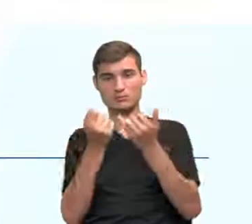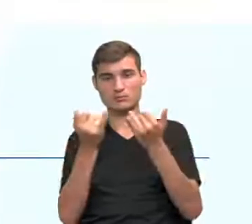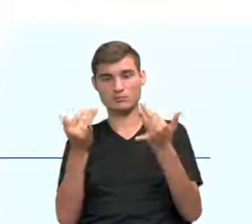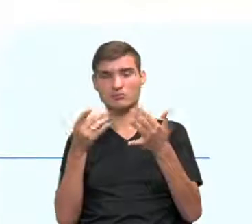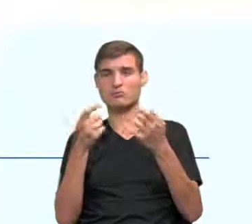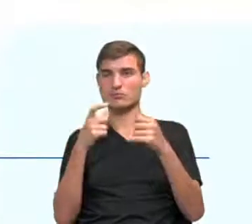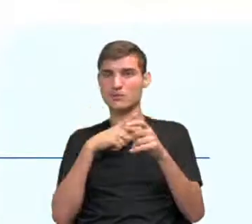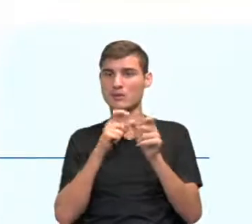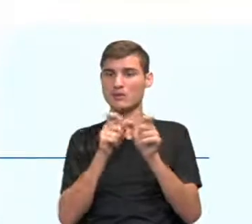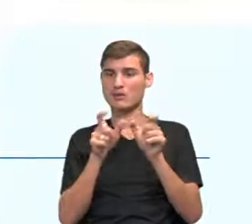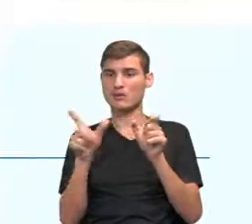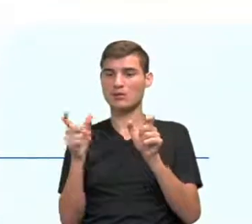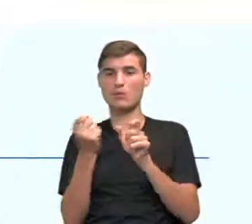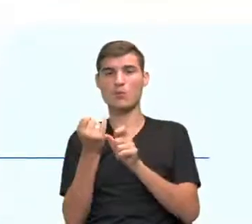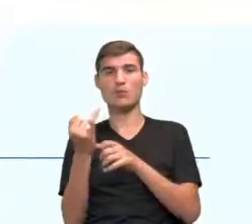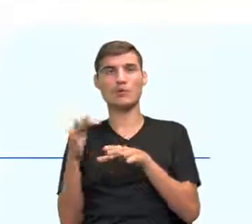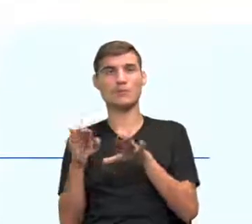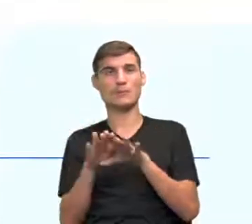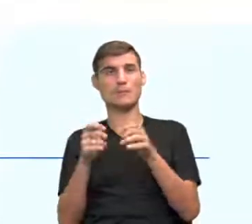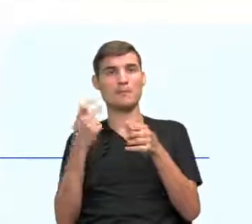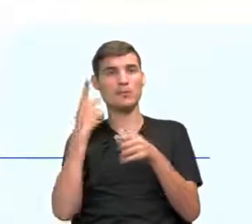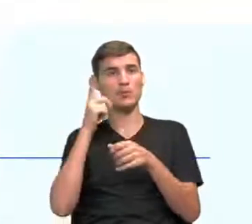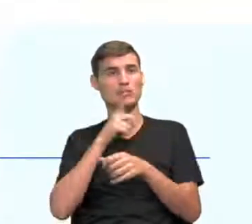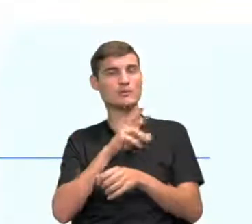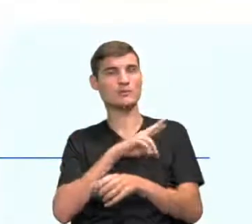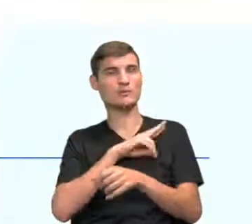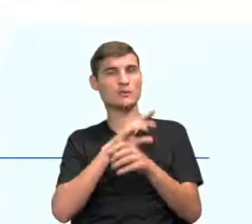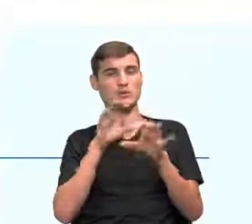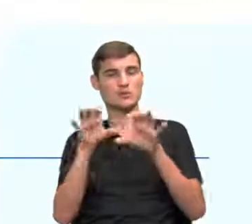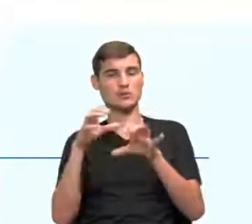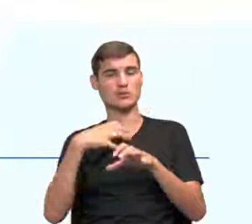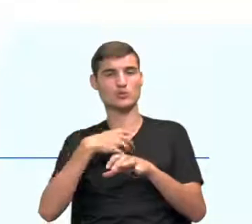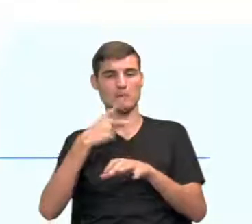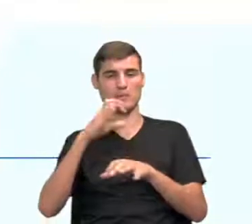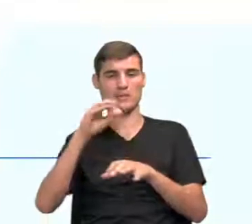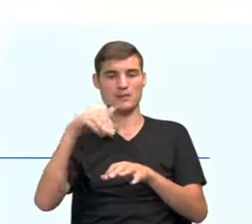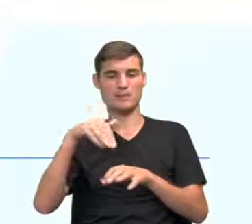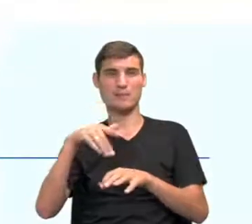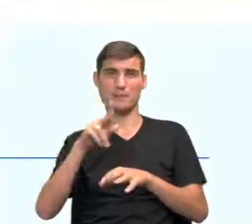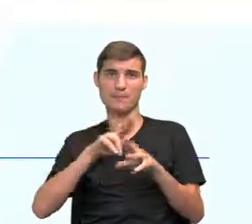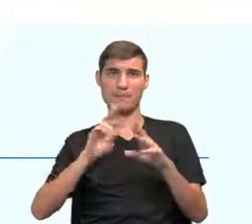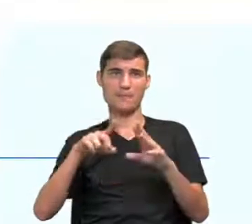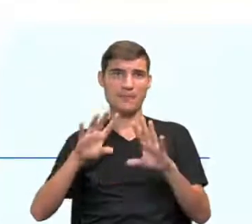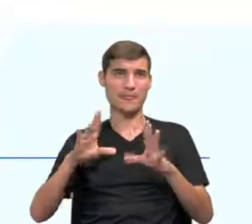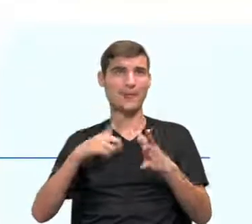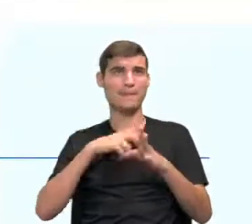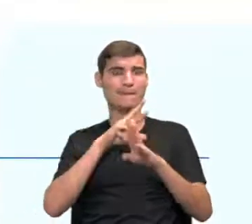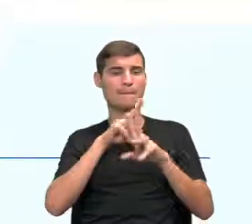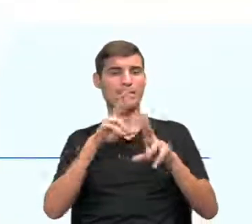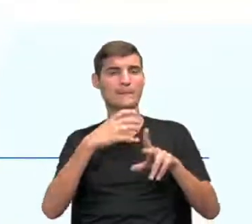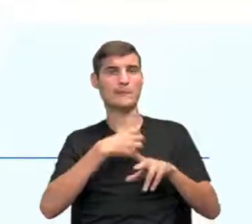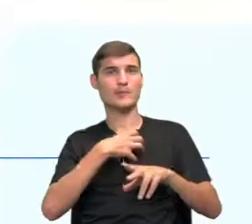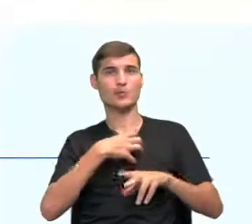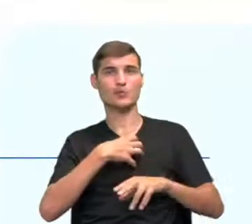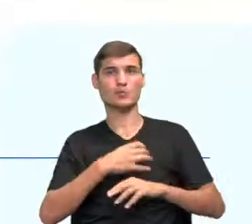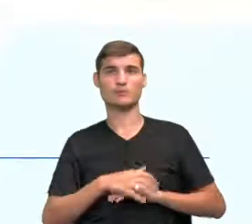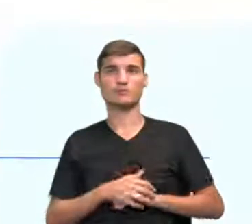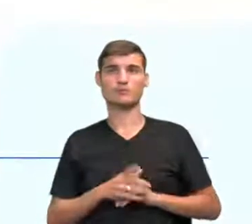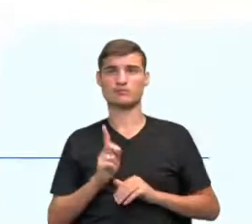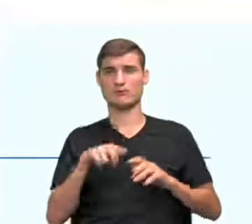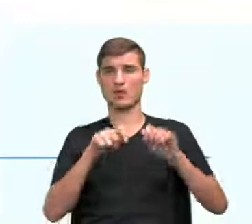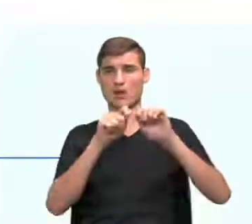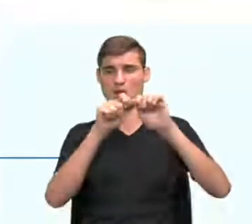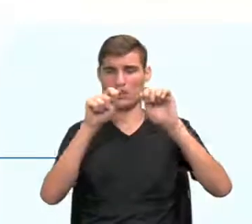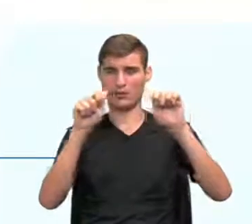vou aumentando o número de bits necessários para representar. A modulação PCM, então, ela acontece de uma determinada maneira. Você pega o sinal